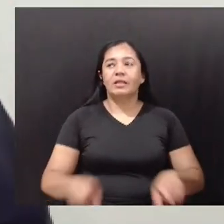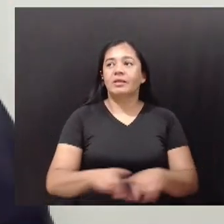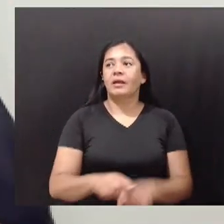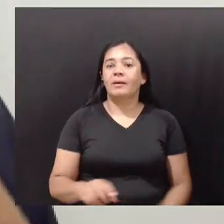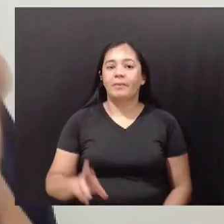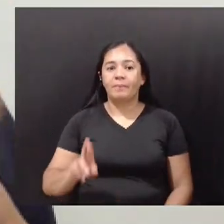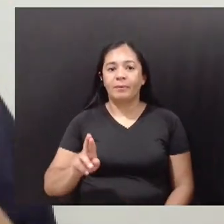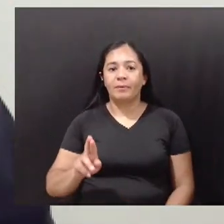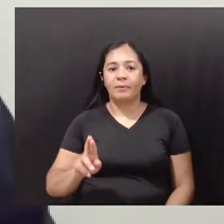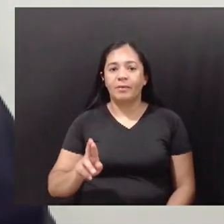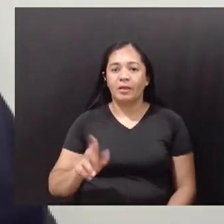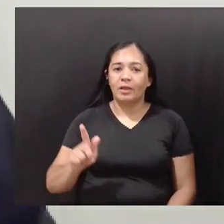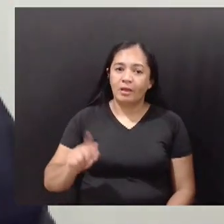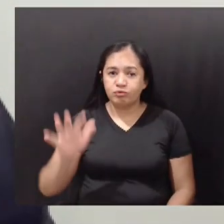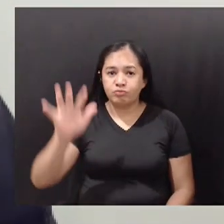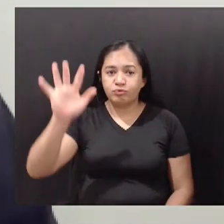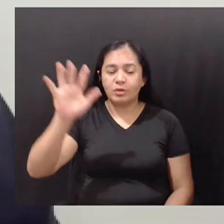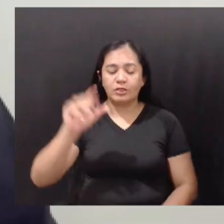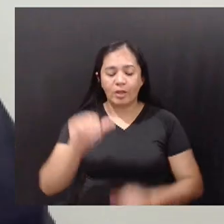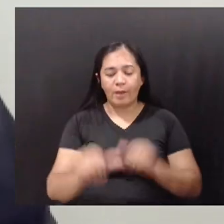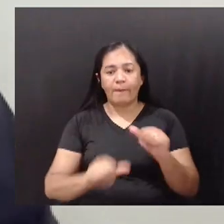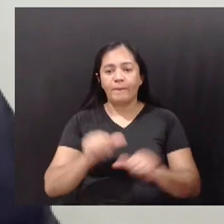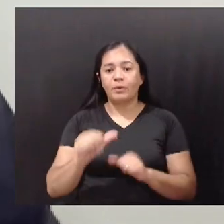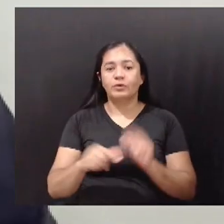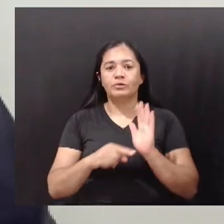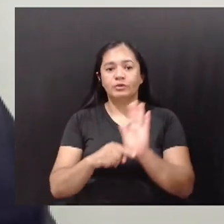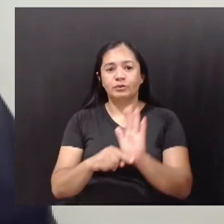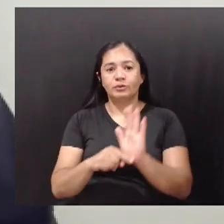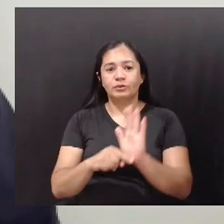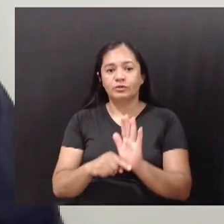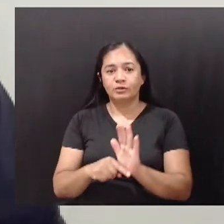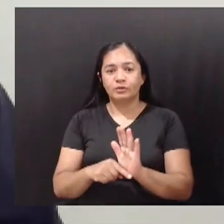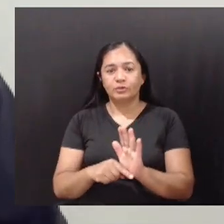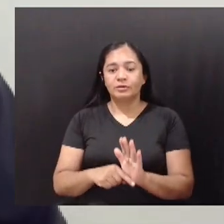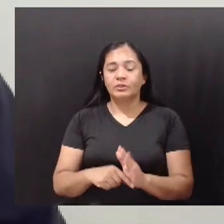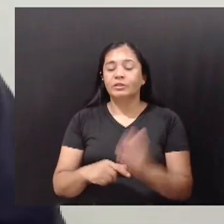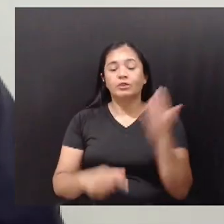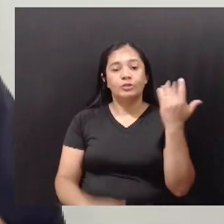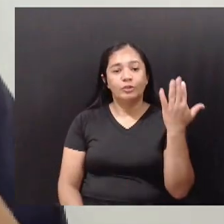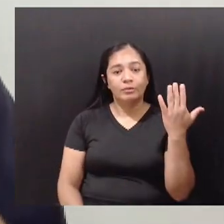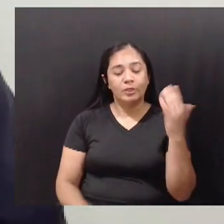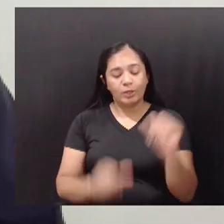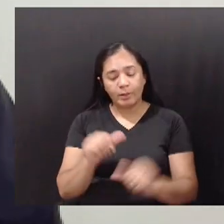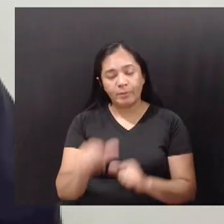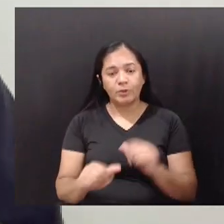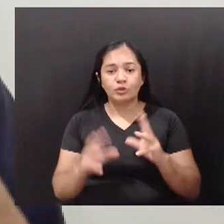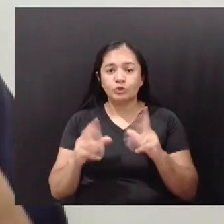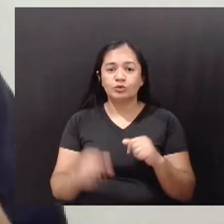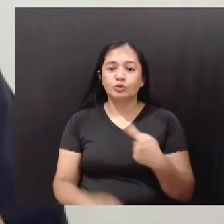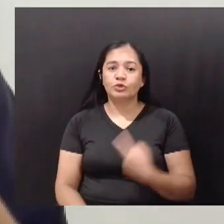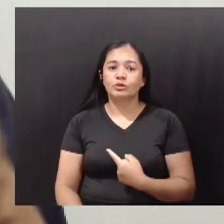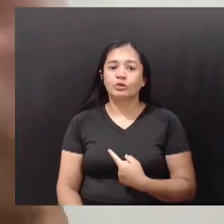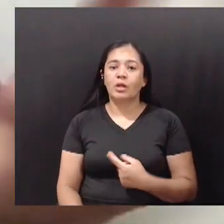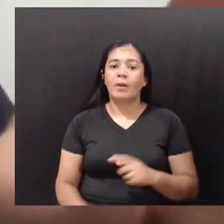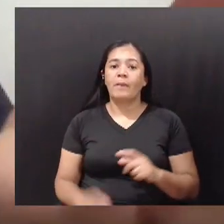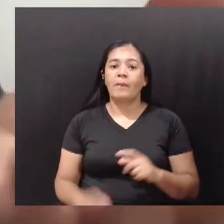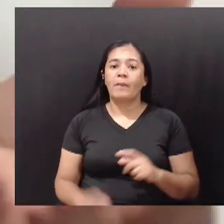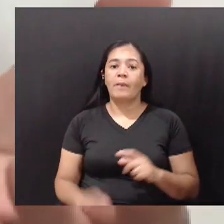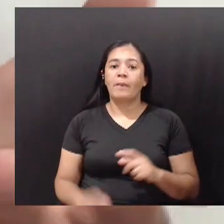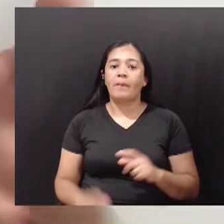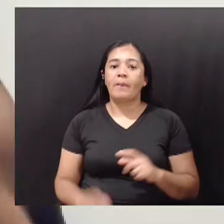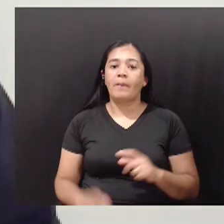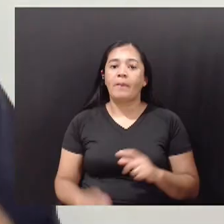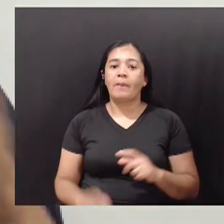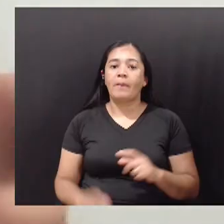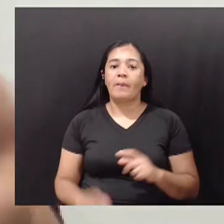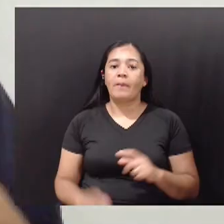carbono faz uma mudança e ajuda na mudança do clima. Então, tudo que a gente pode contribuir mesmo, o lixo faz